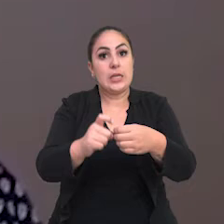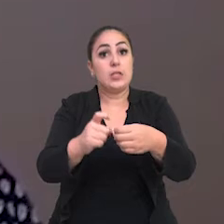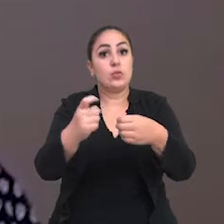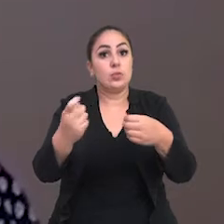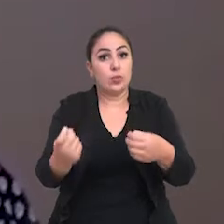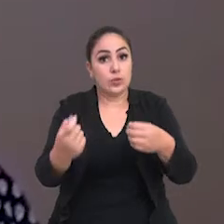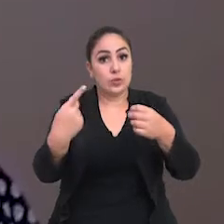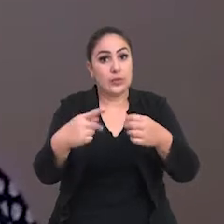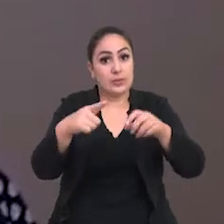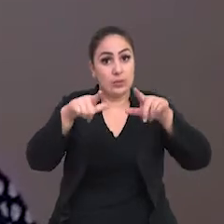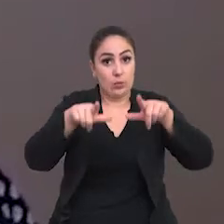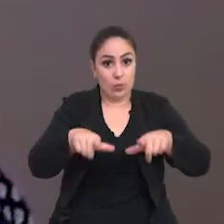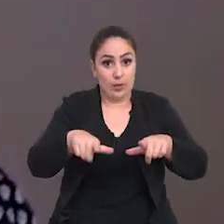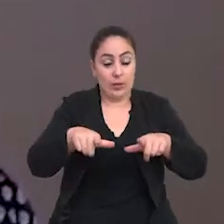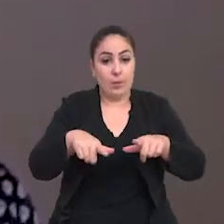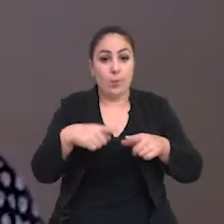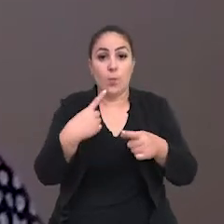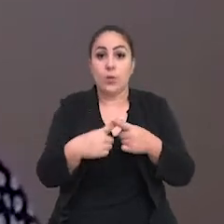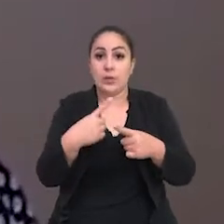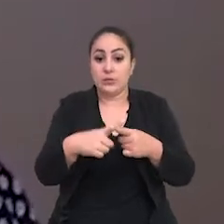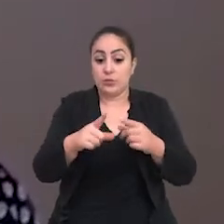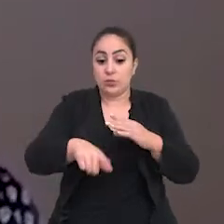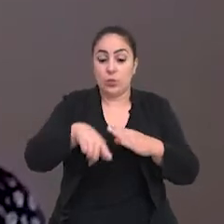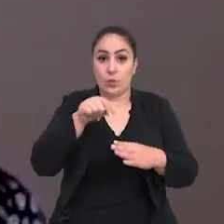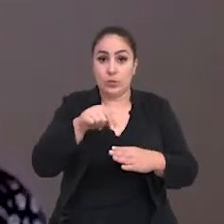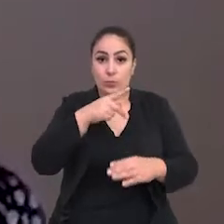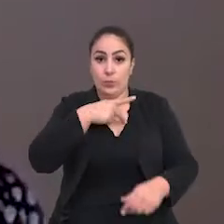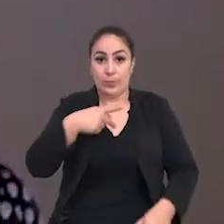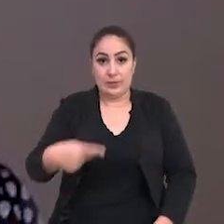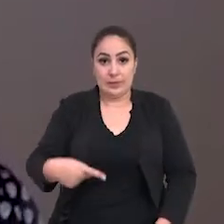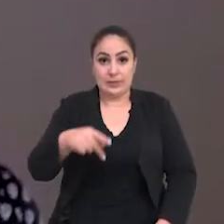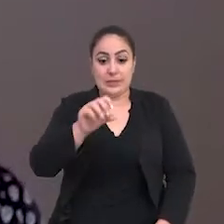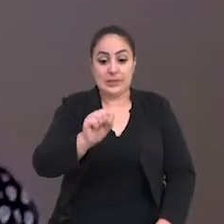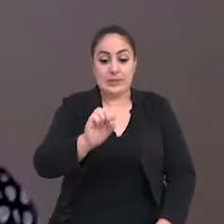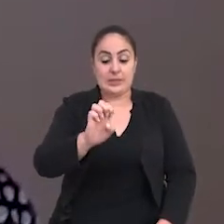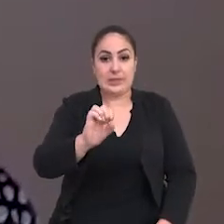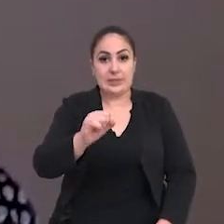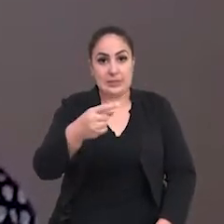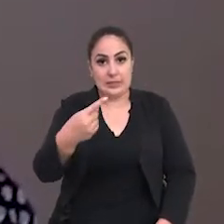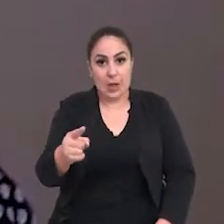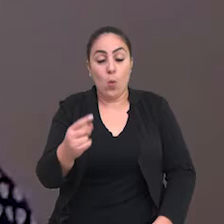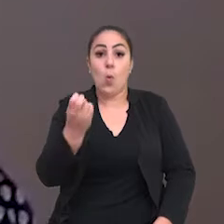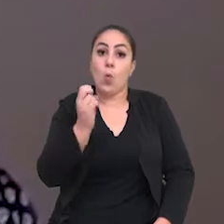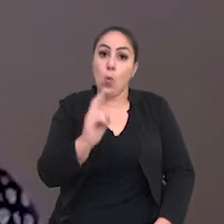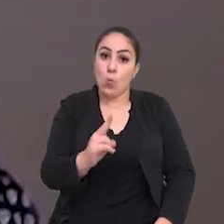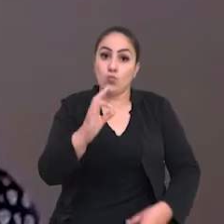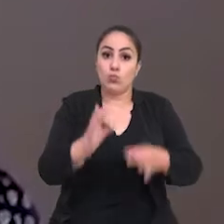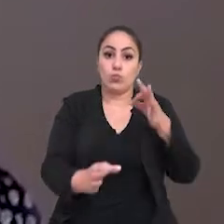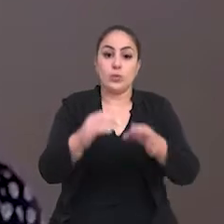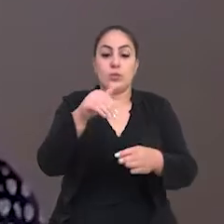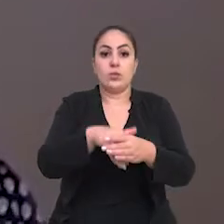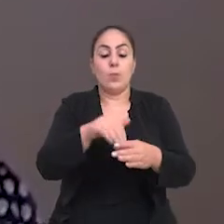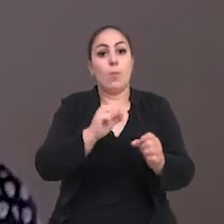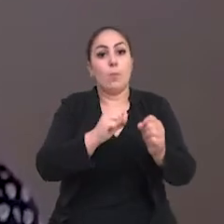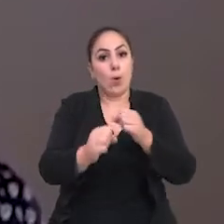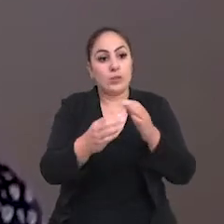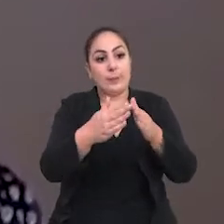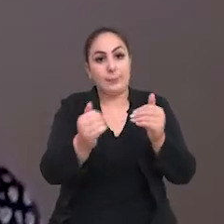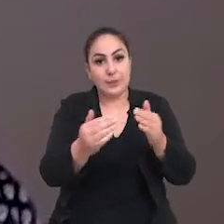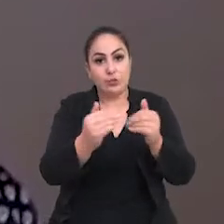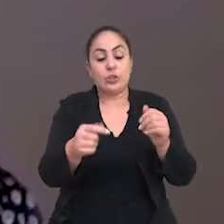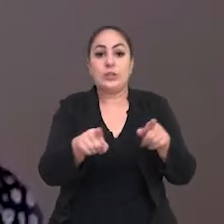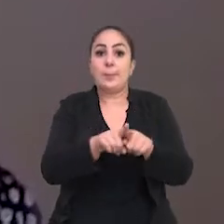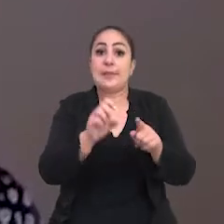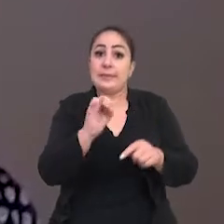ser excluído desse ambiente por determinação do presidente da sessão ou do juiz eleitoral, que poderão,